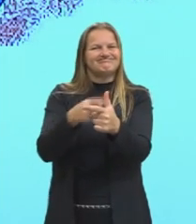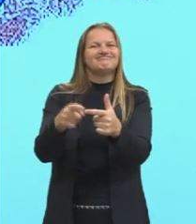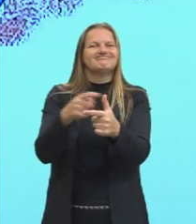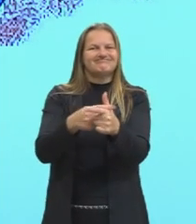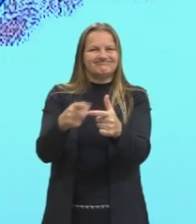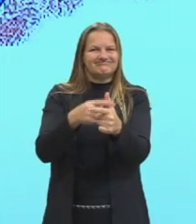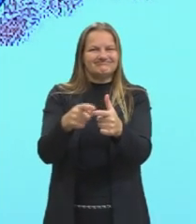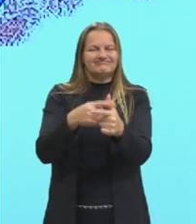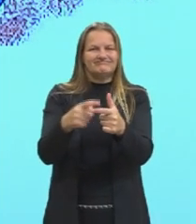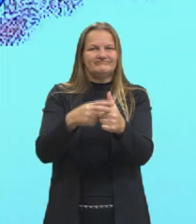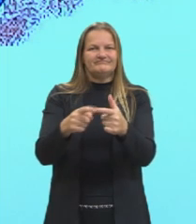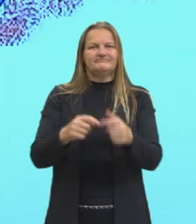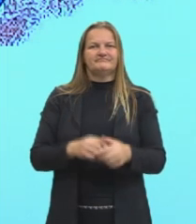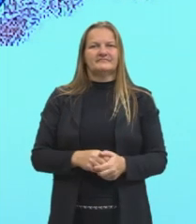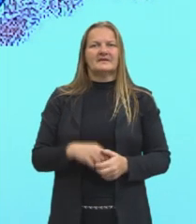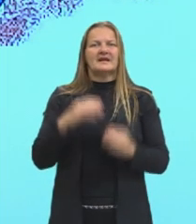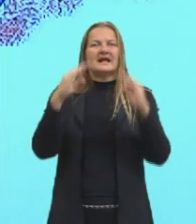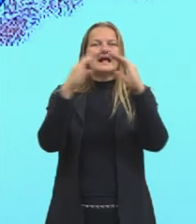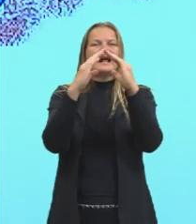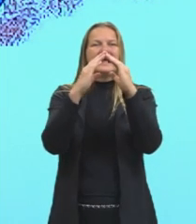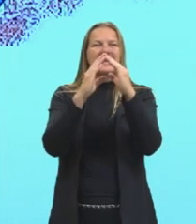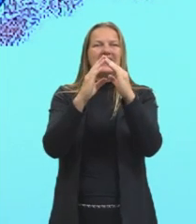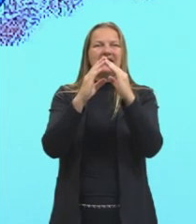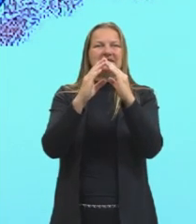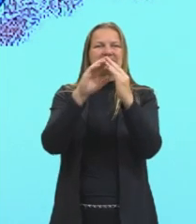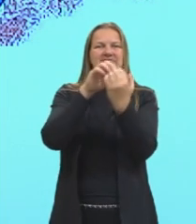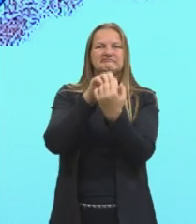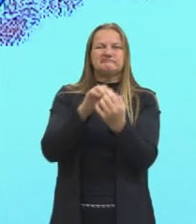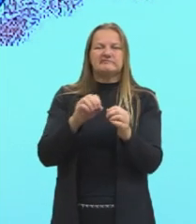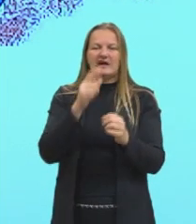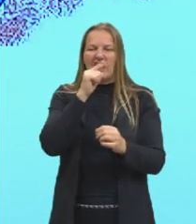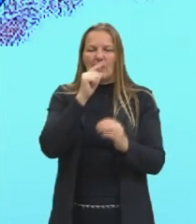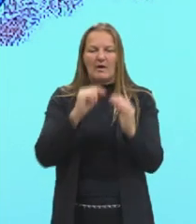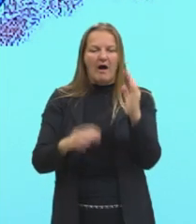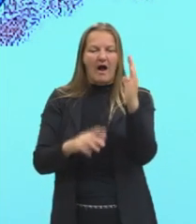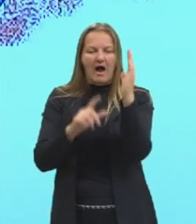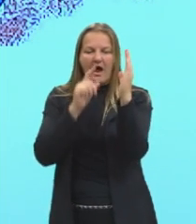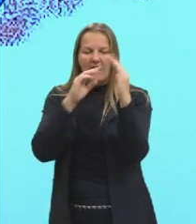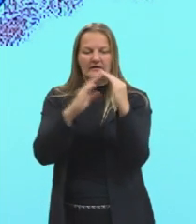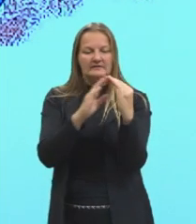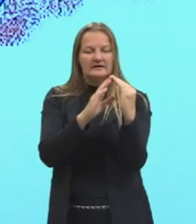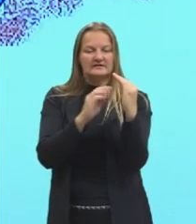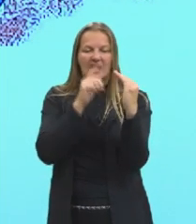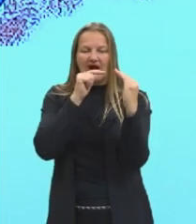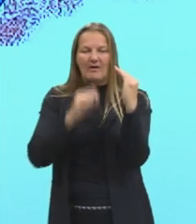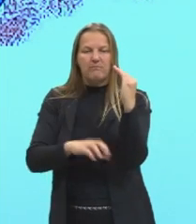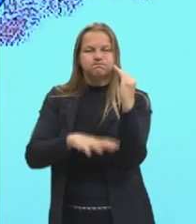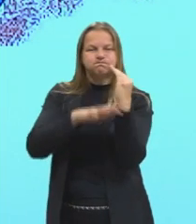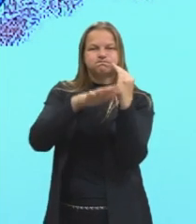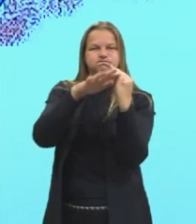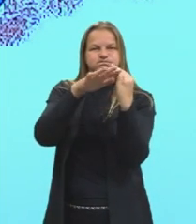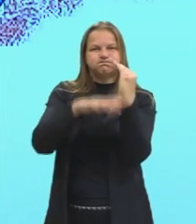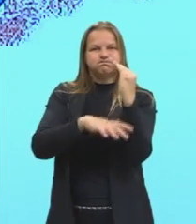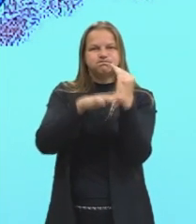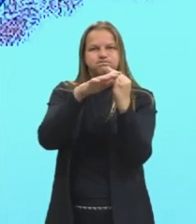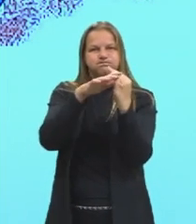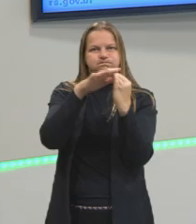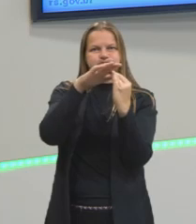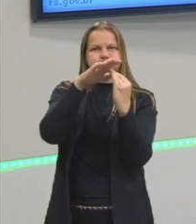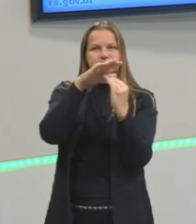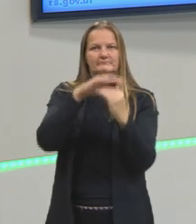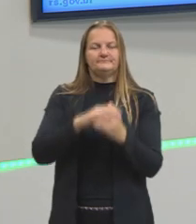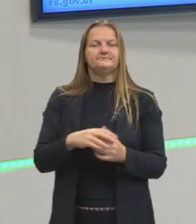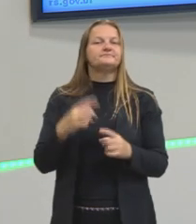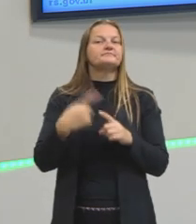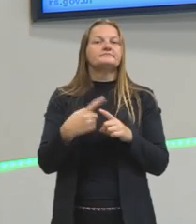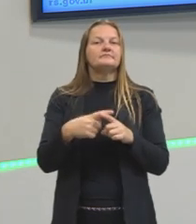vai dar problema aí como a gente tá vendo as casinhas sendo ocupados pelo rio A questão aqui por exemplo né a grande